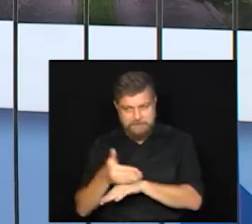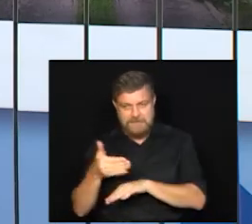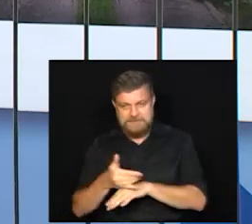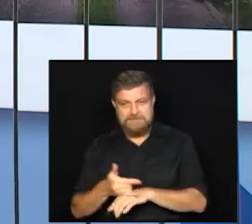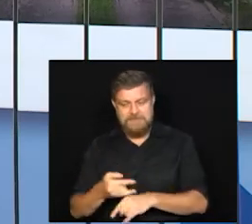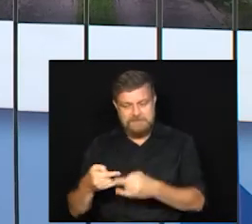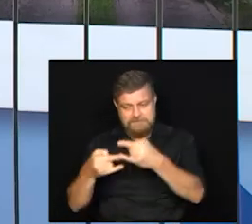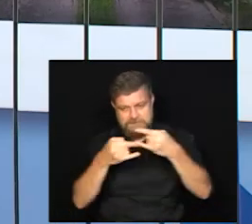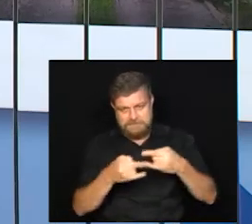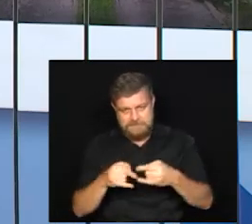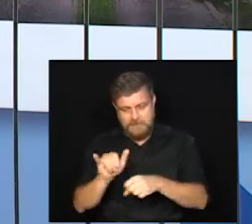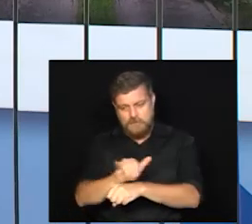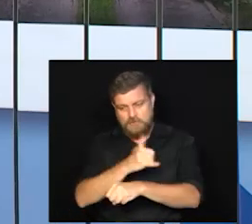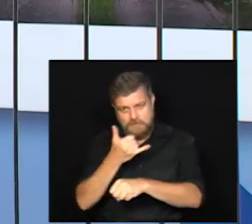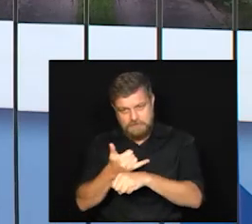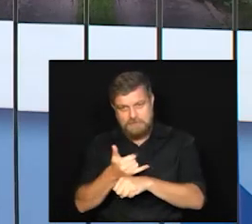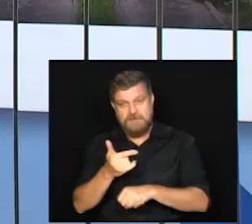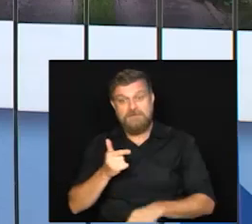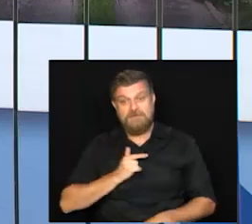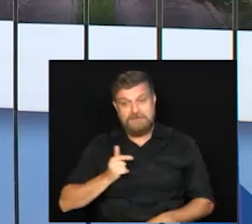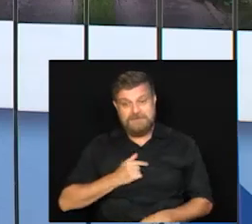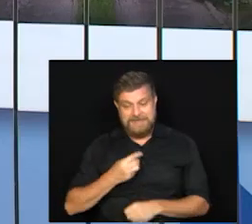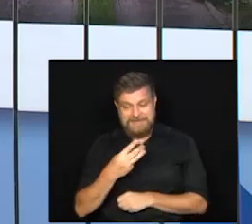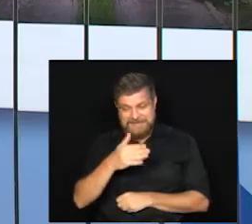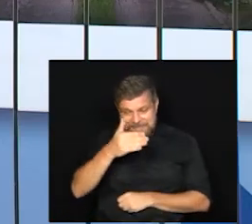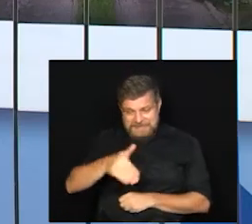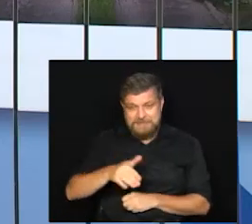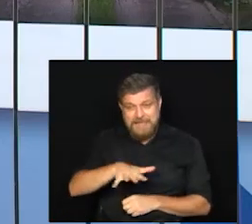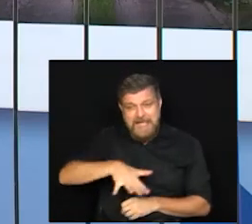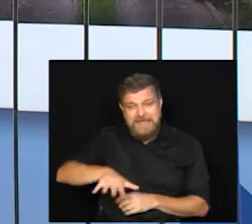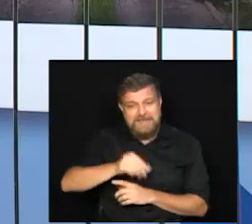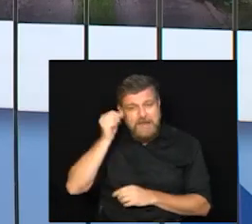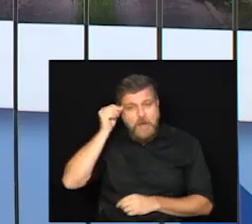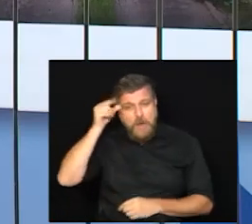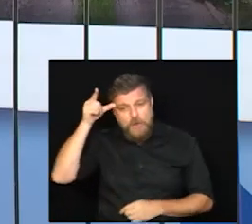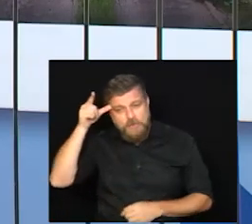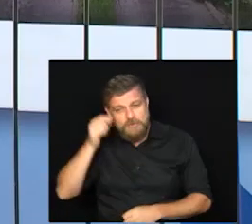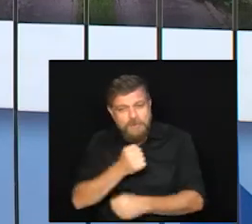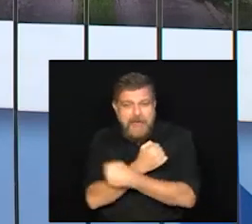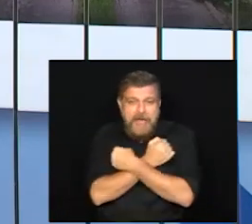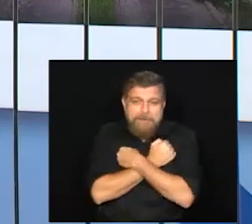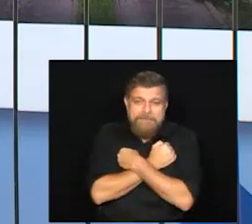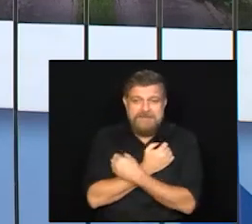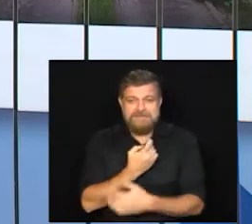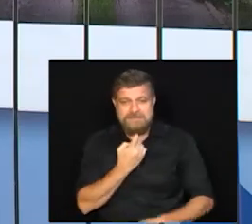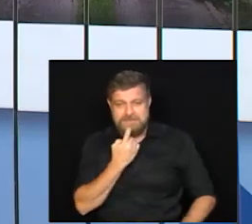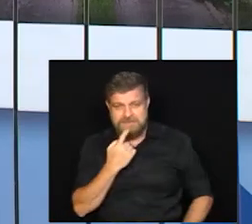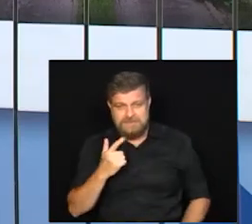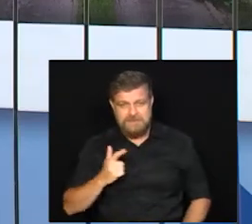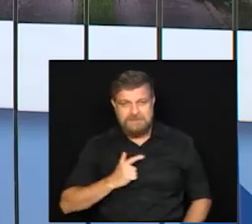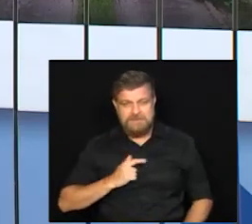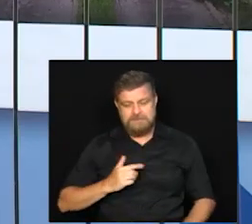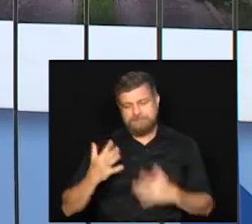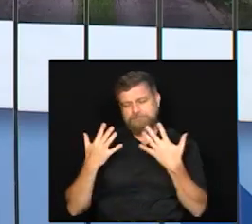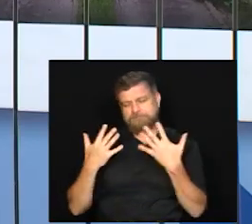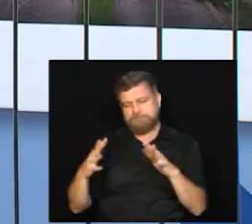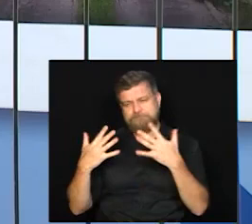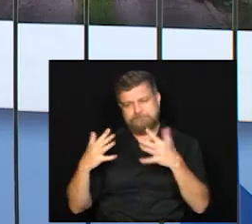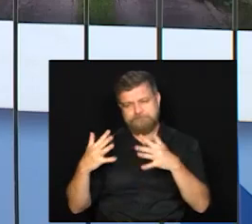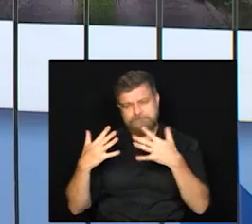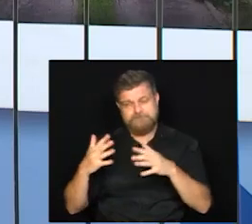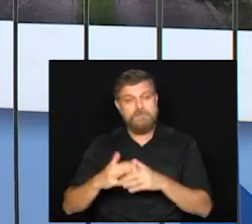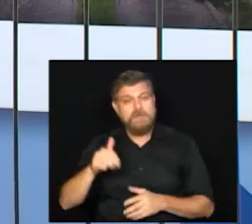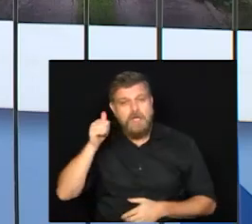das 3h30, no canal Cultura Abraça Campinas, também essa singela homenagem